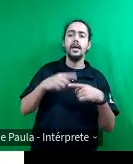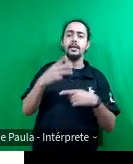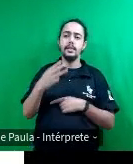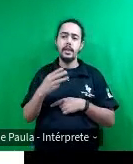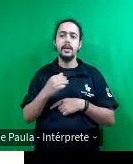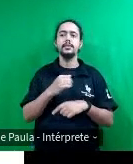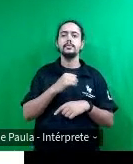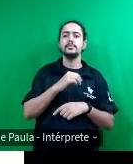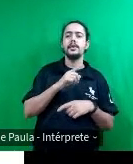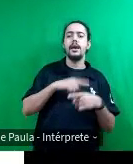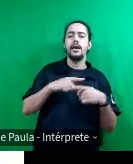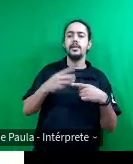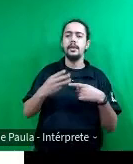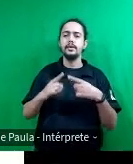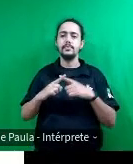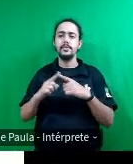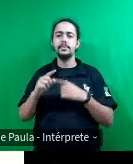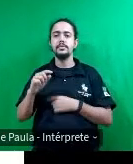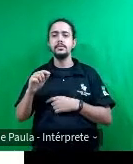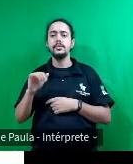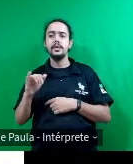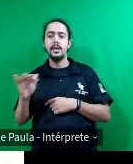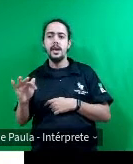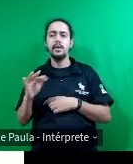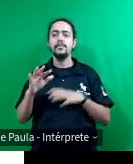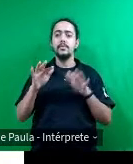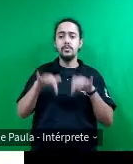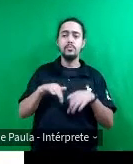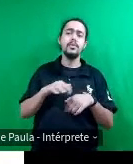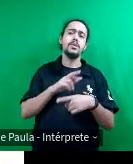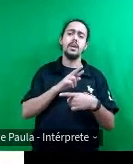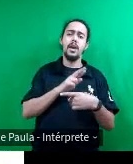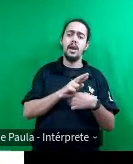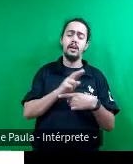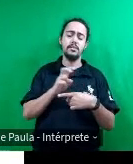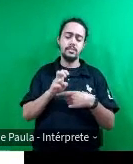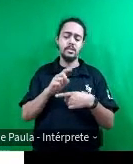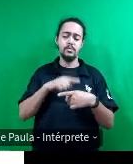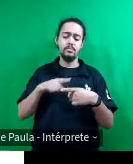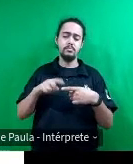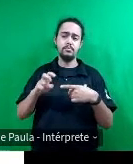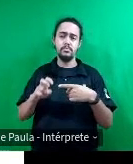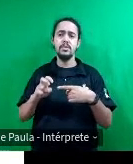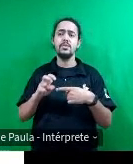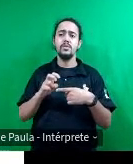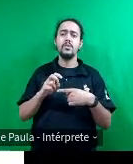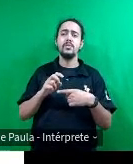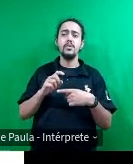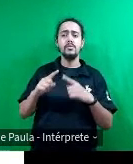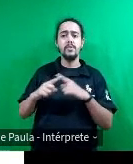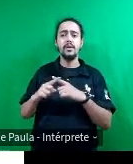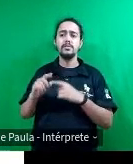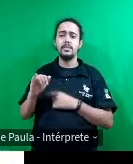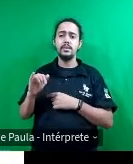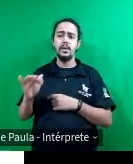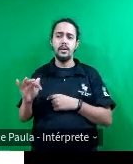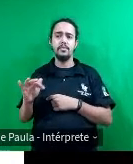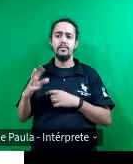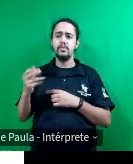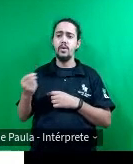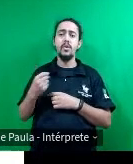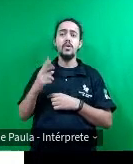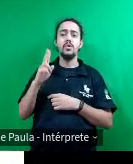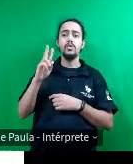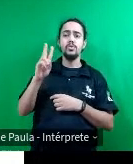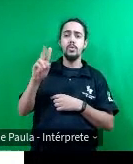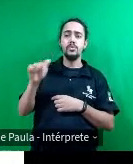4, R4 vezes IF, por fim no 5, R5 vezes IF. O IF é 2,5 em todos os casos, varia